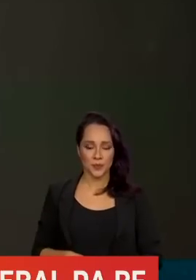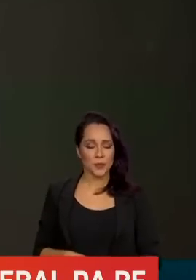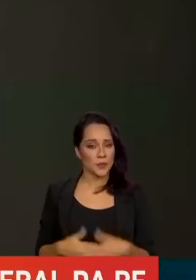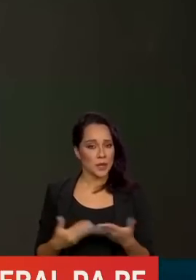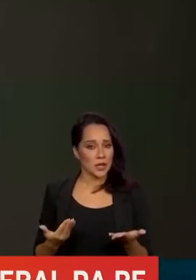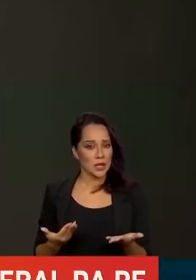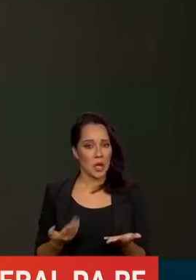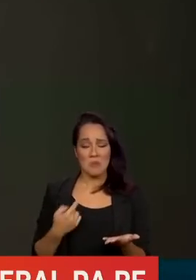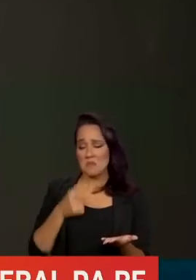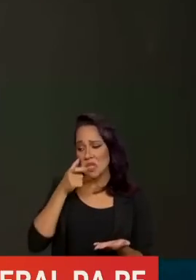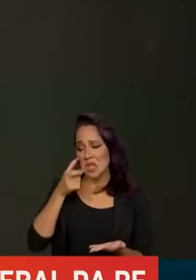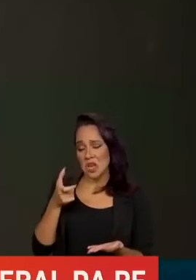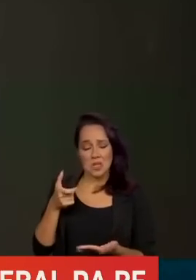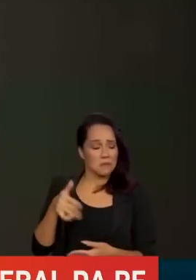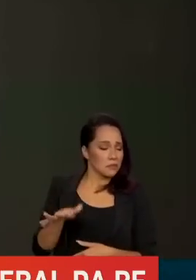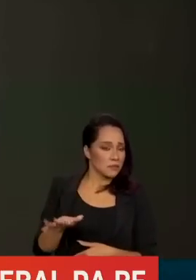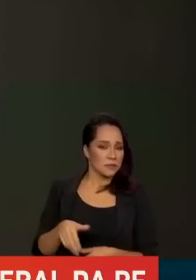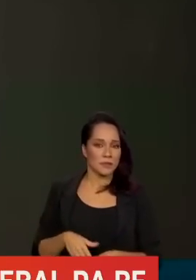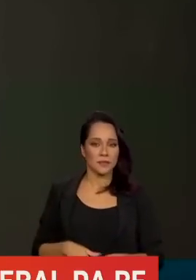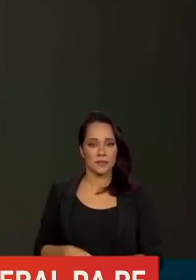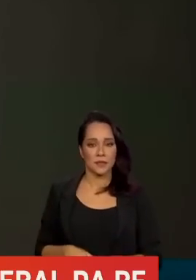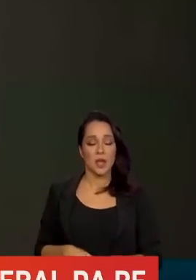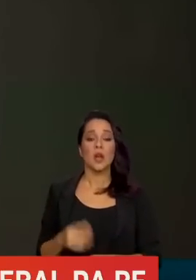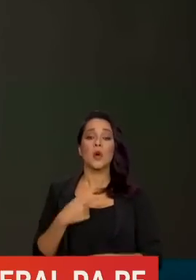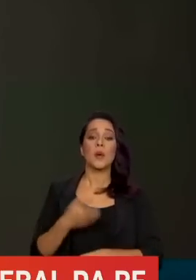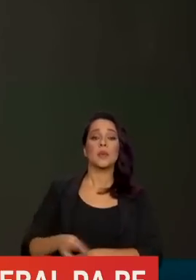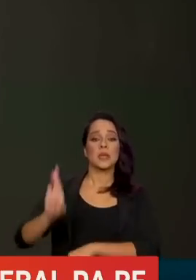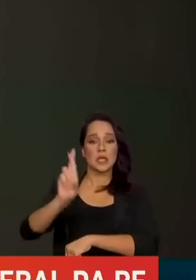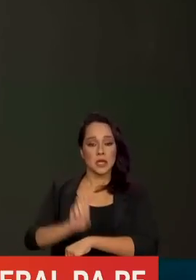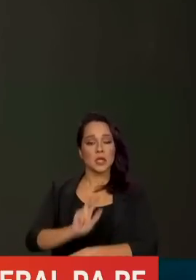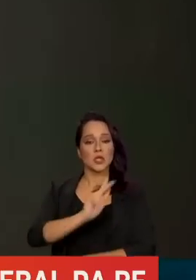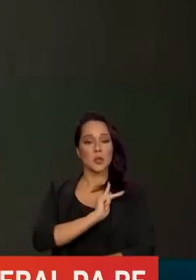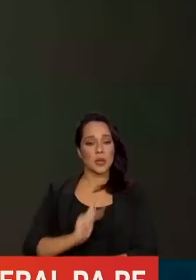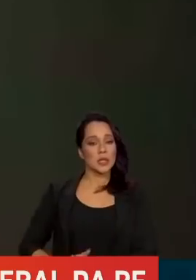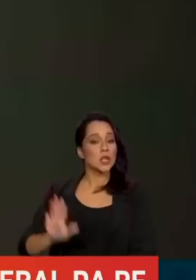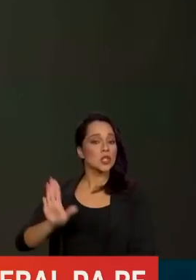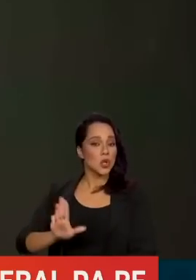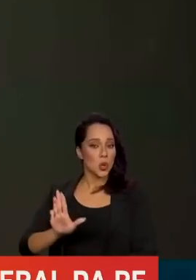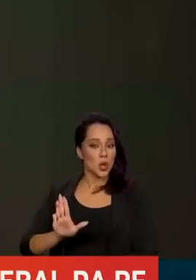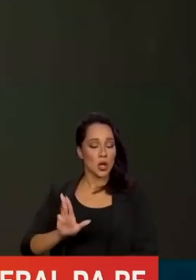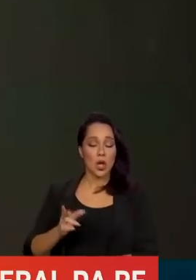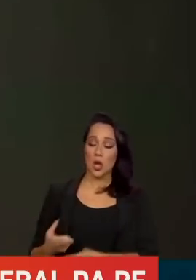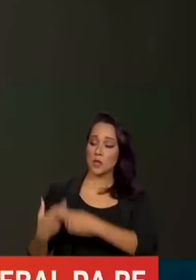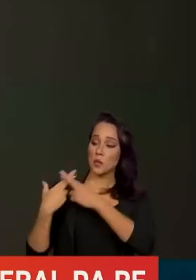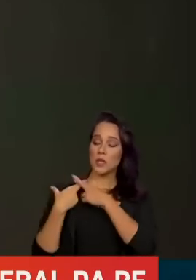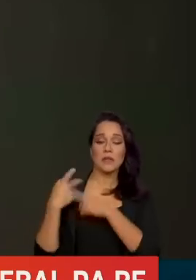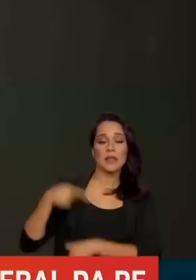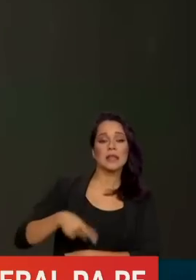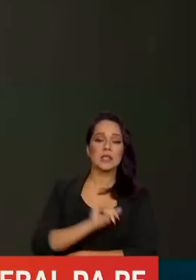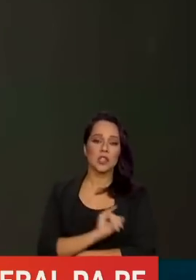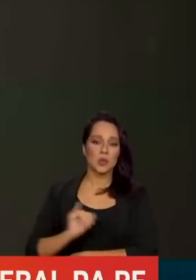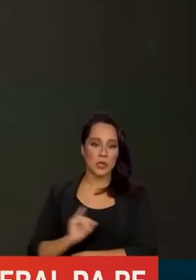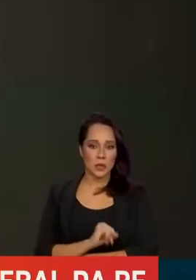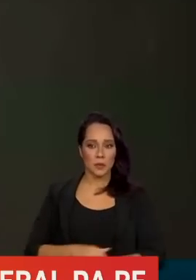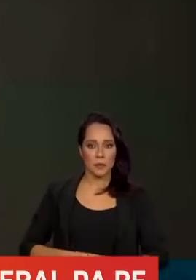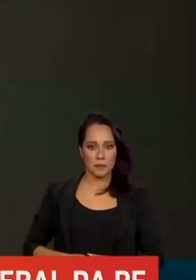não me interessa como representante do presidente Lula no comando dessa instituição